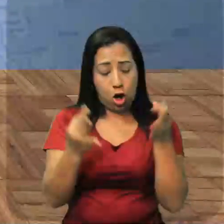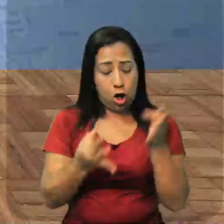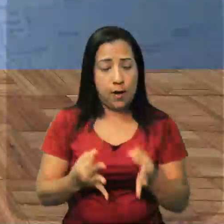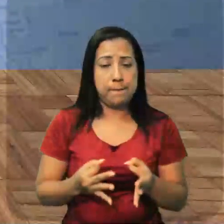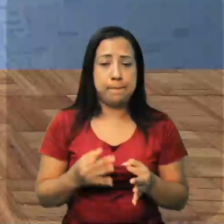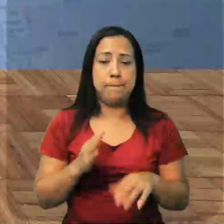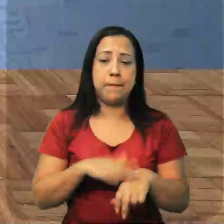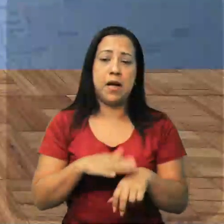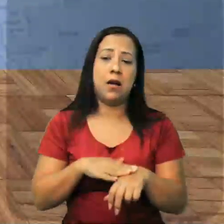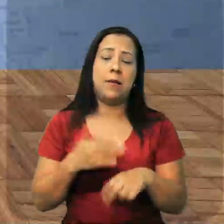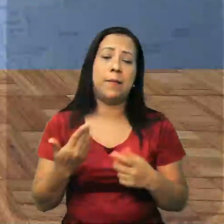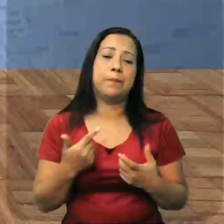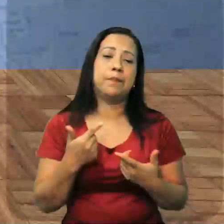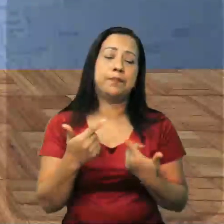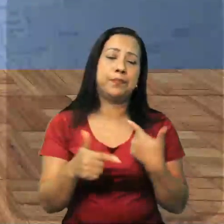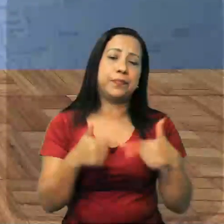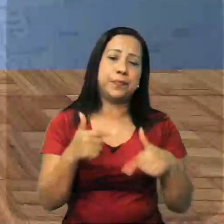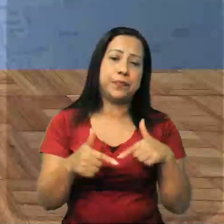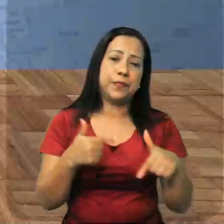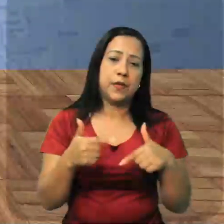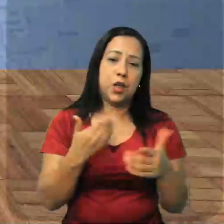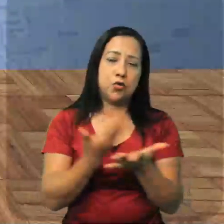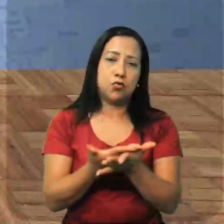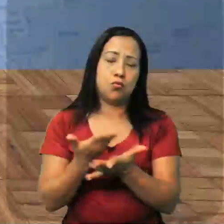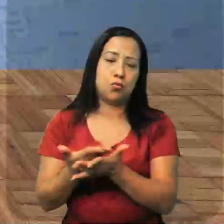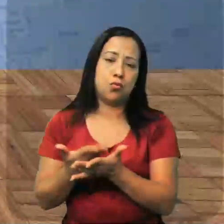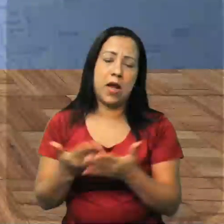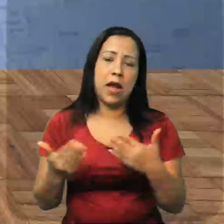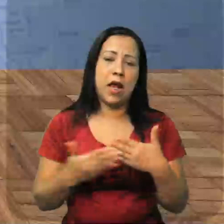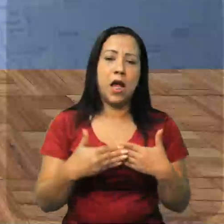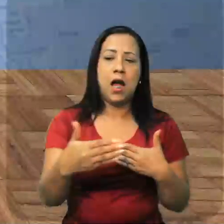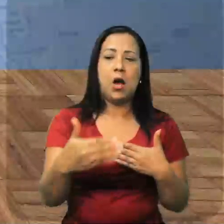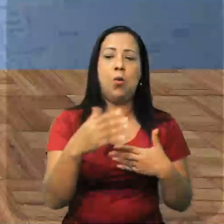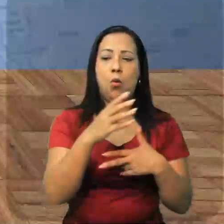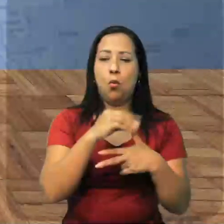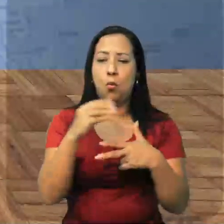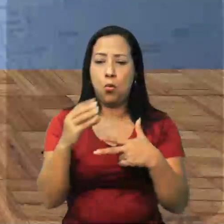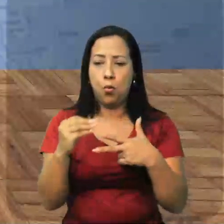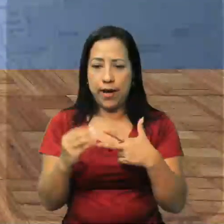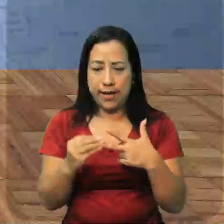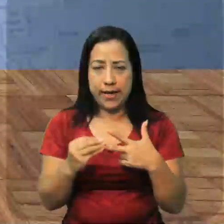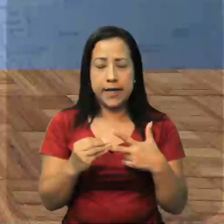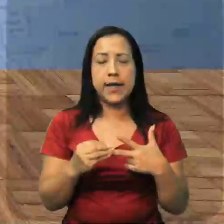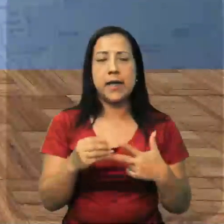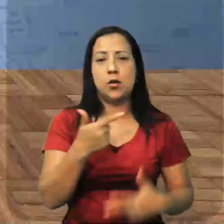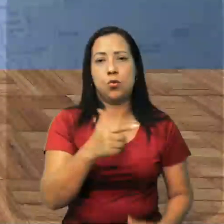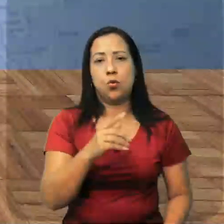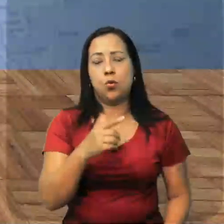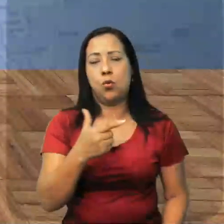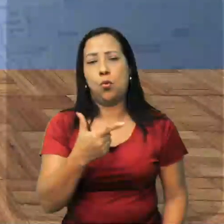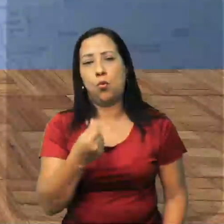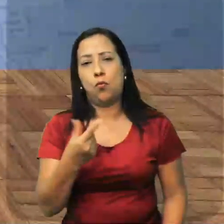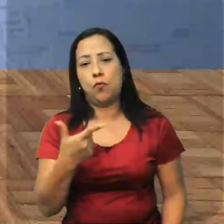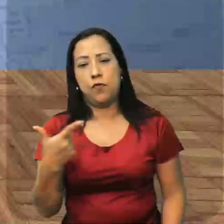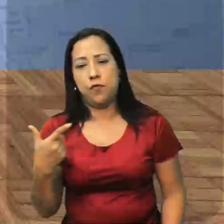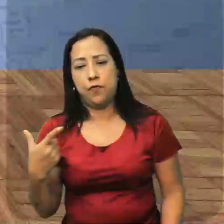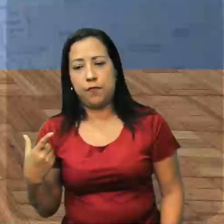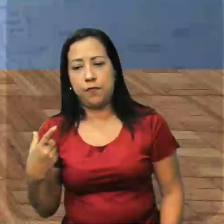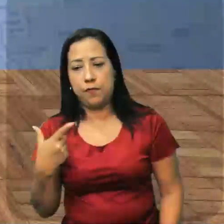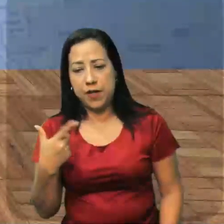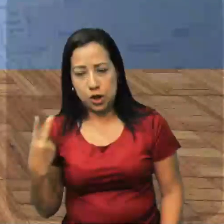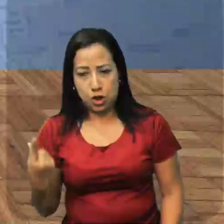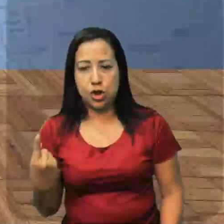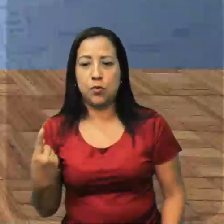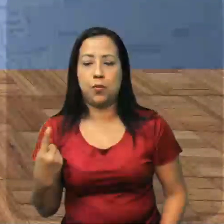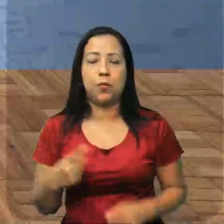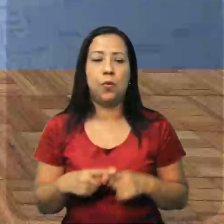que é o Trabalhando Rumo ao Enem, agora vai 2021. Por quê? Porque o Brasil tem muito adulto hoje,